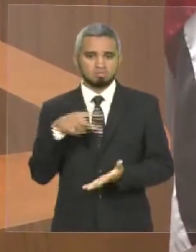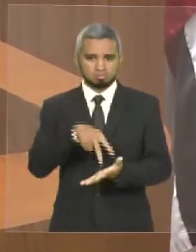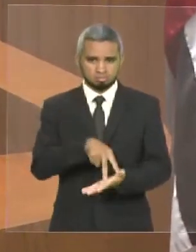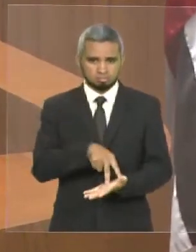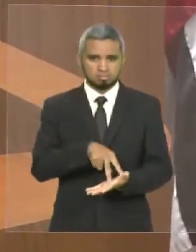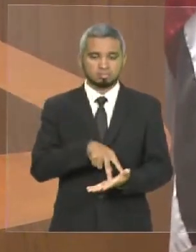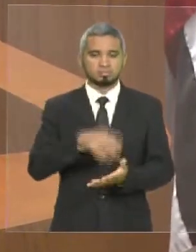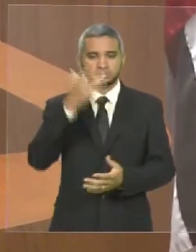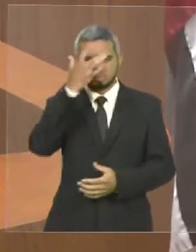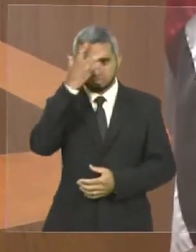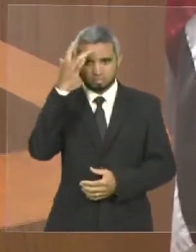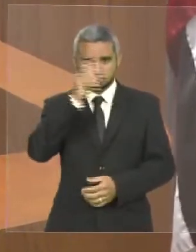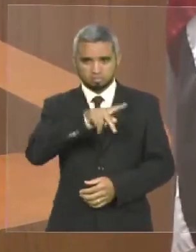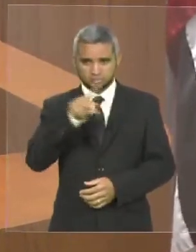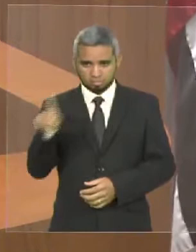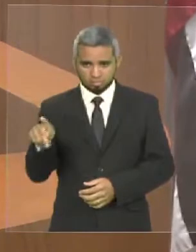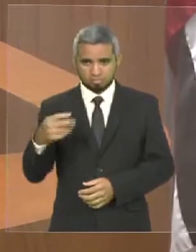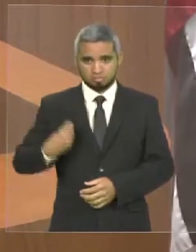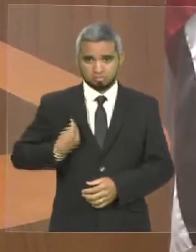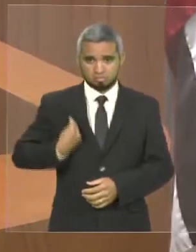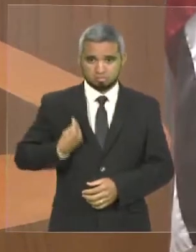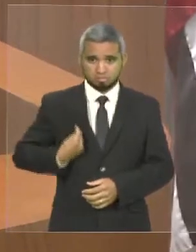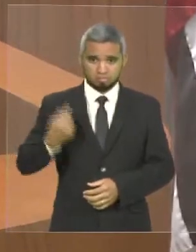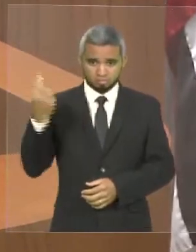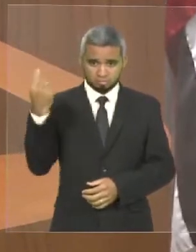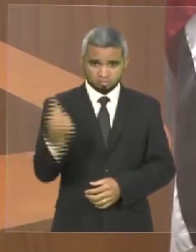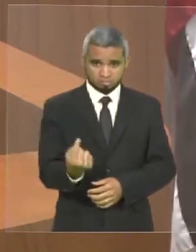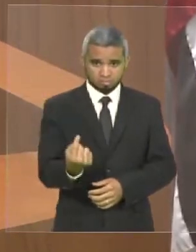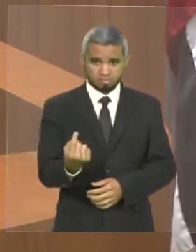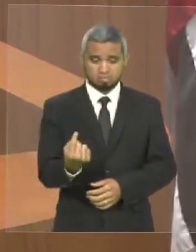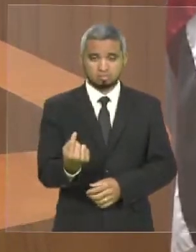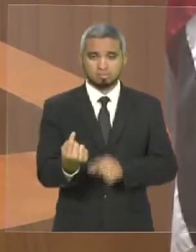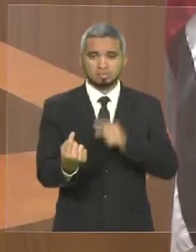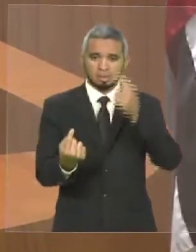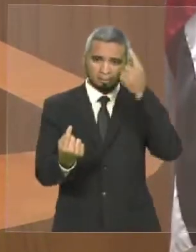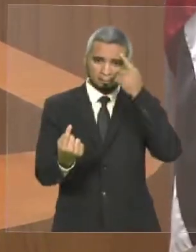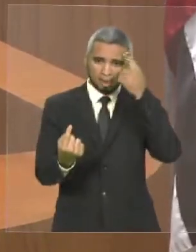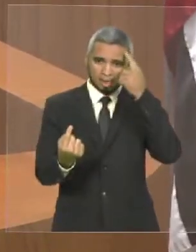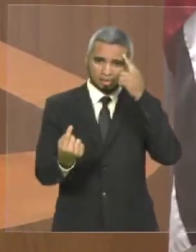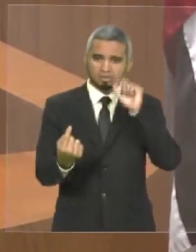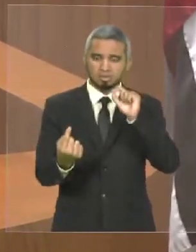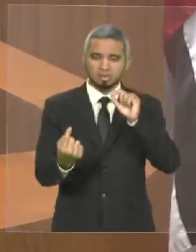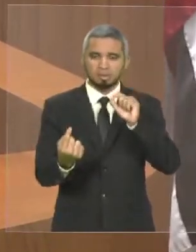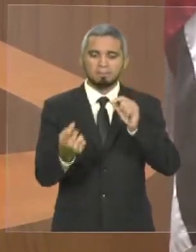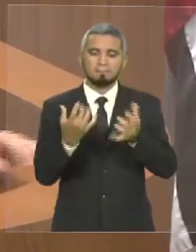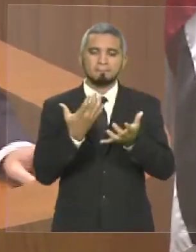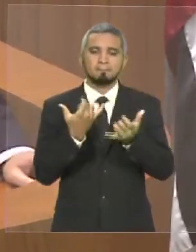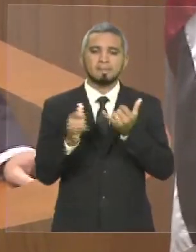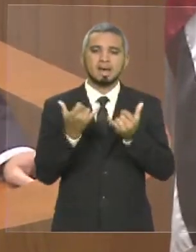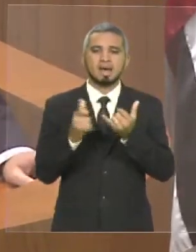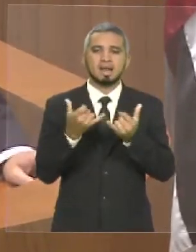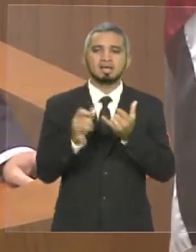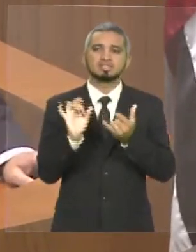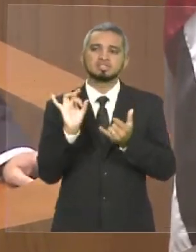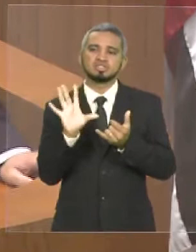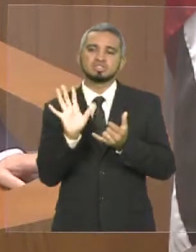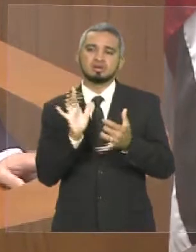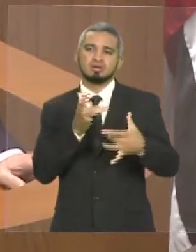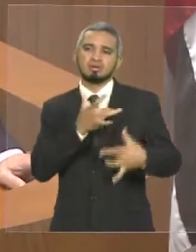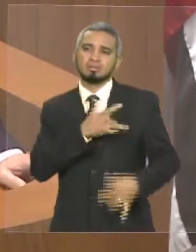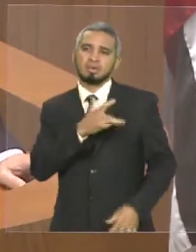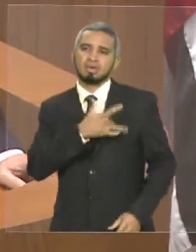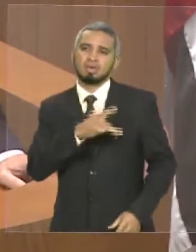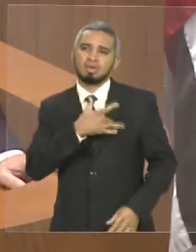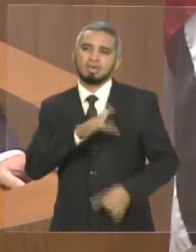que lá estavam presentes como se eles estivessem lá por algum tipo de favor, quando o nosso regimento é muito claro que